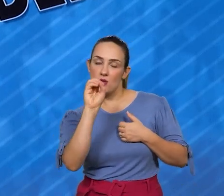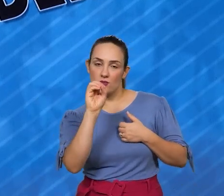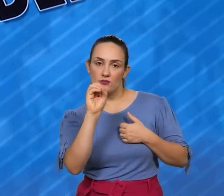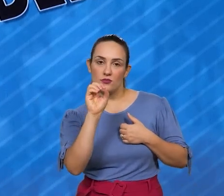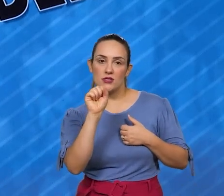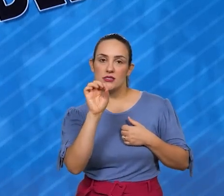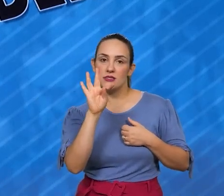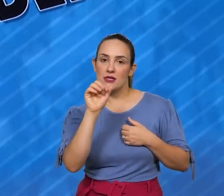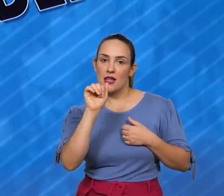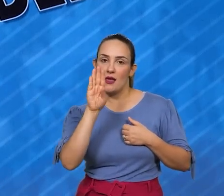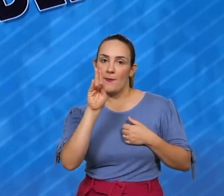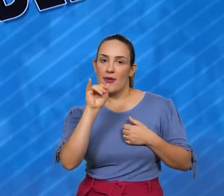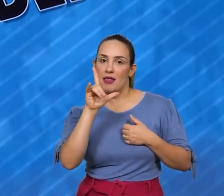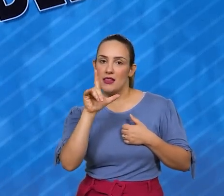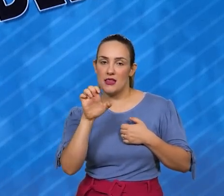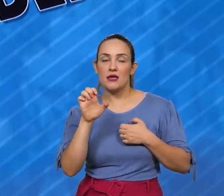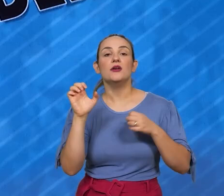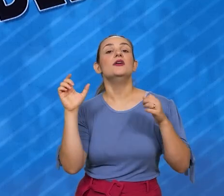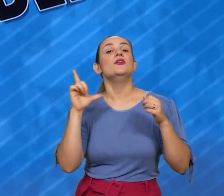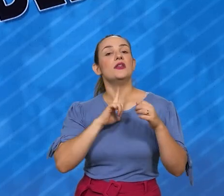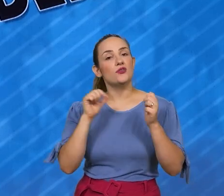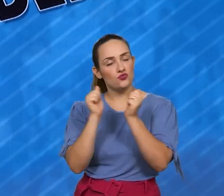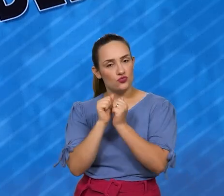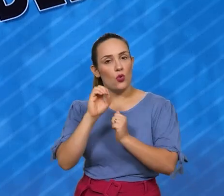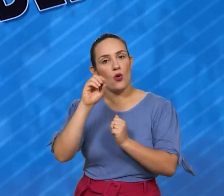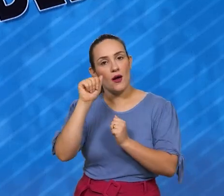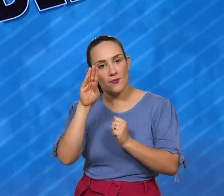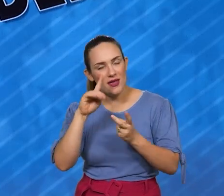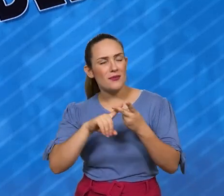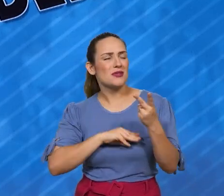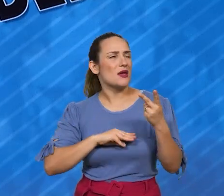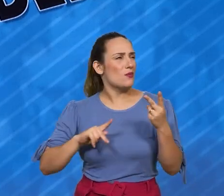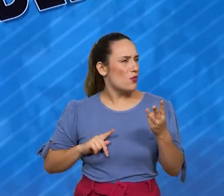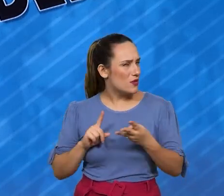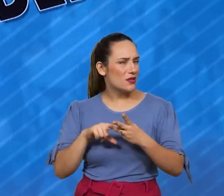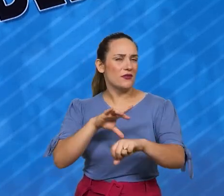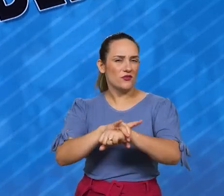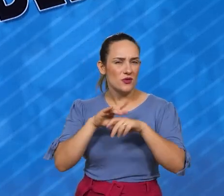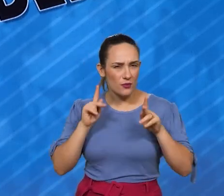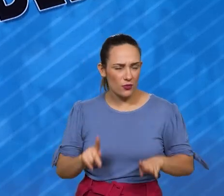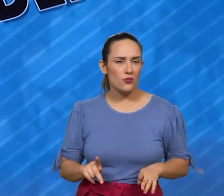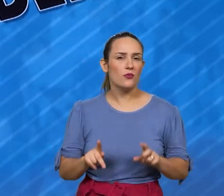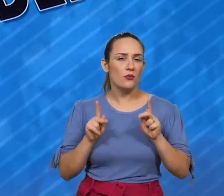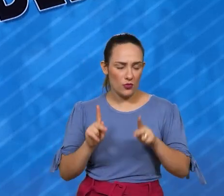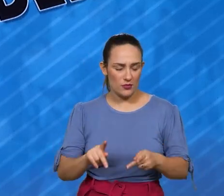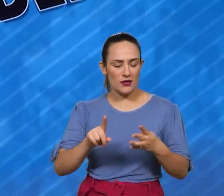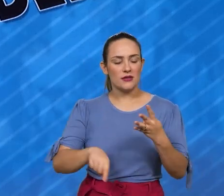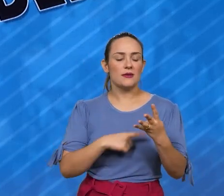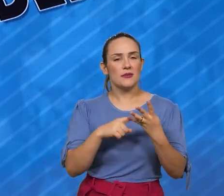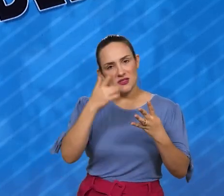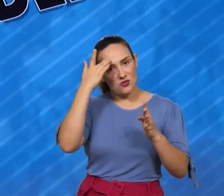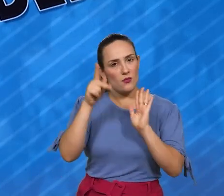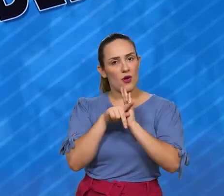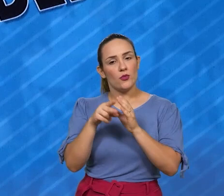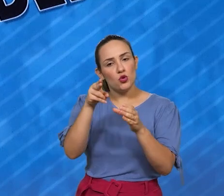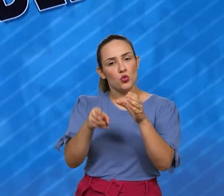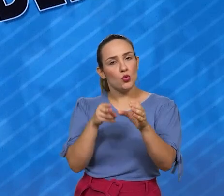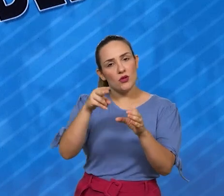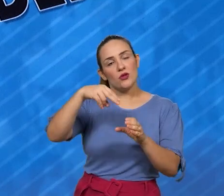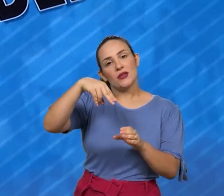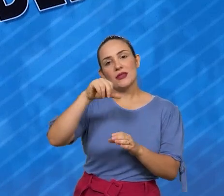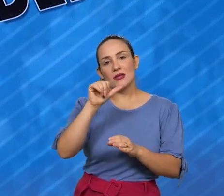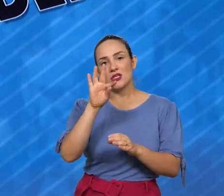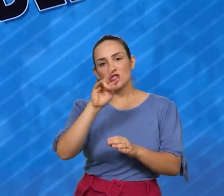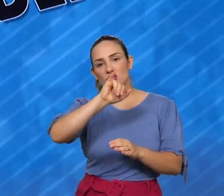Nélio Stabile. Juntamente com a OAB, nós temos o Ministério Público, Defensoria Pública, membros do NatJus,